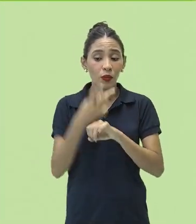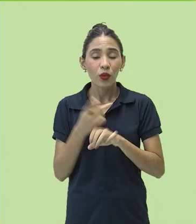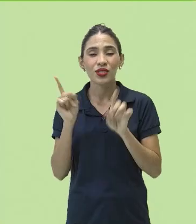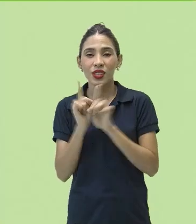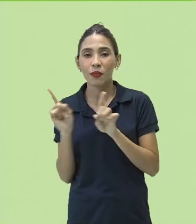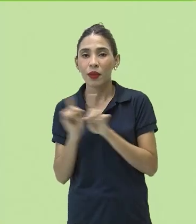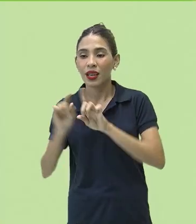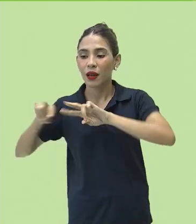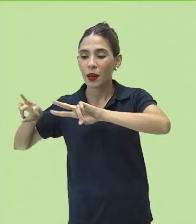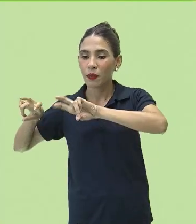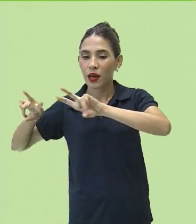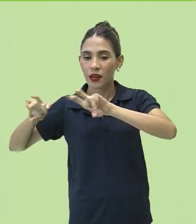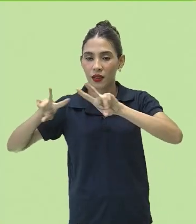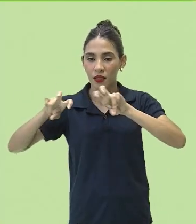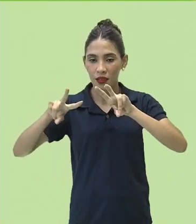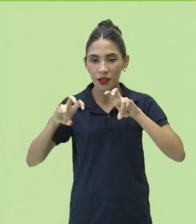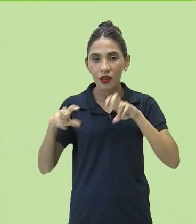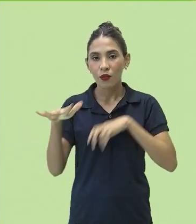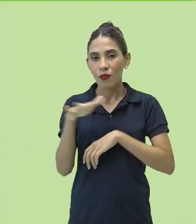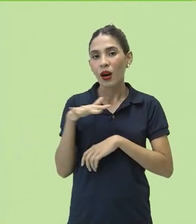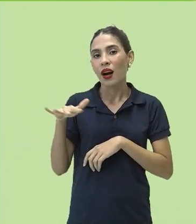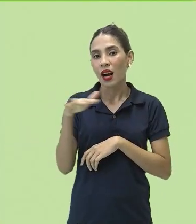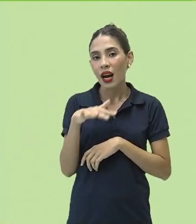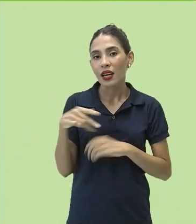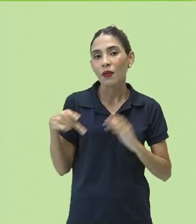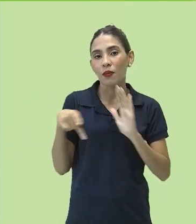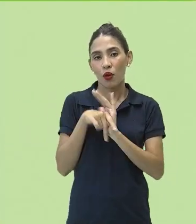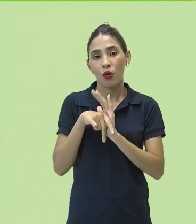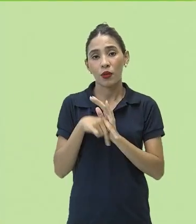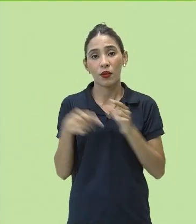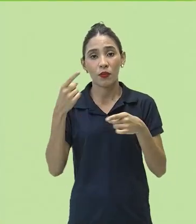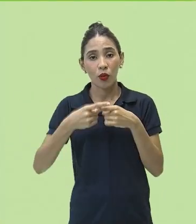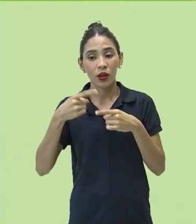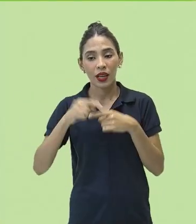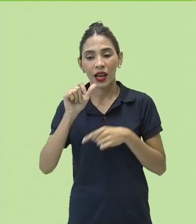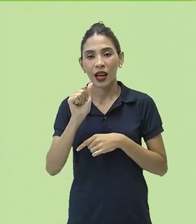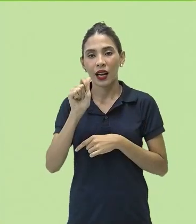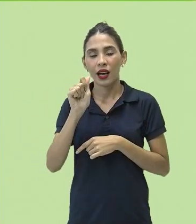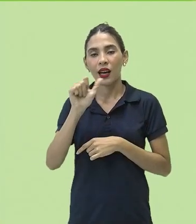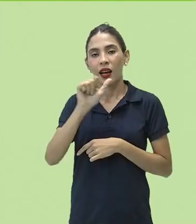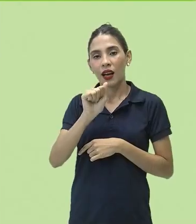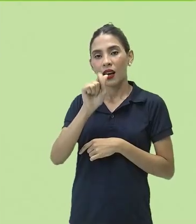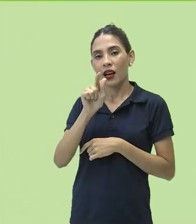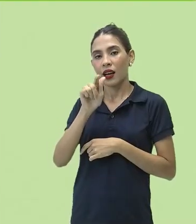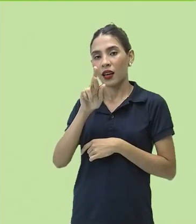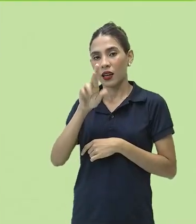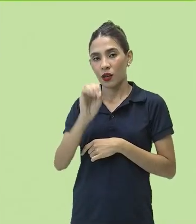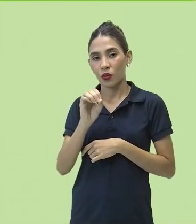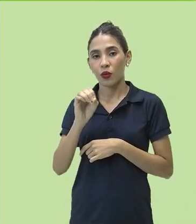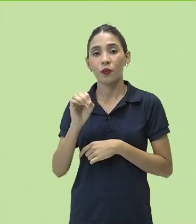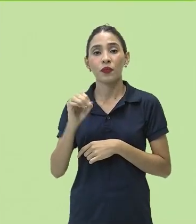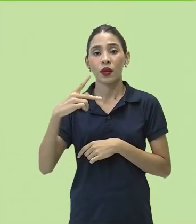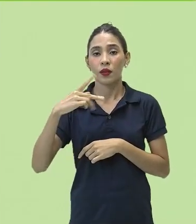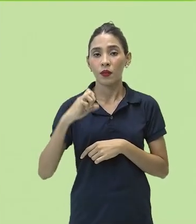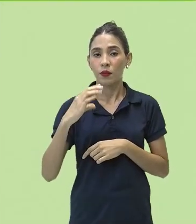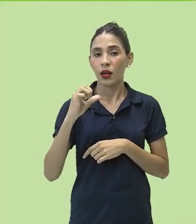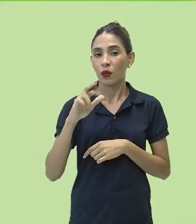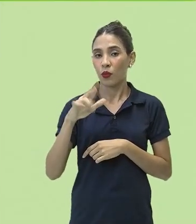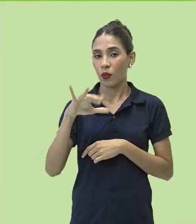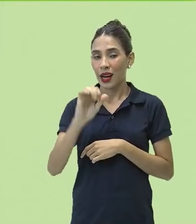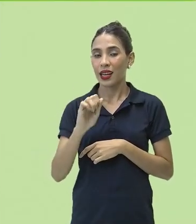explorar uma determinada área, porque a agropecuária ela depende dessa exploração, né, para manter